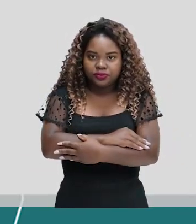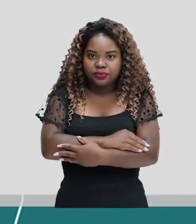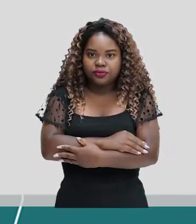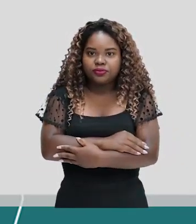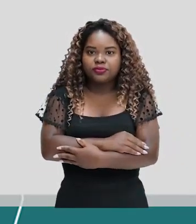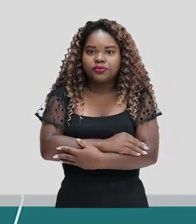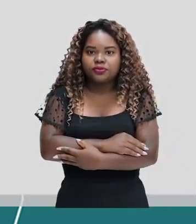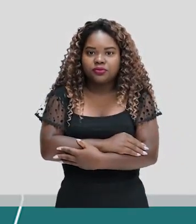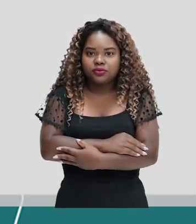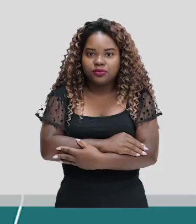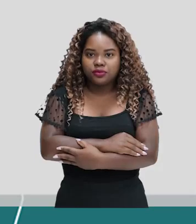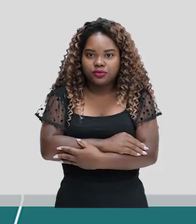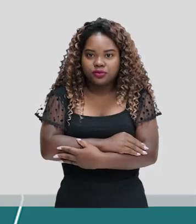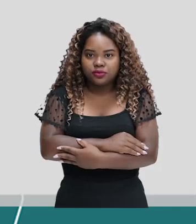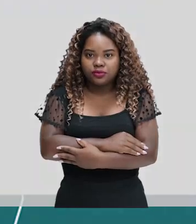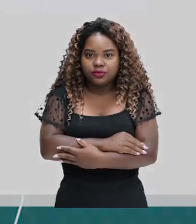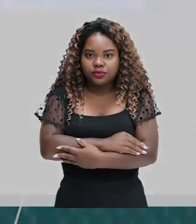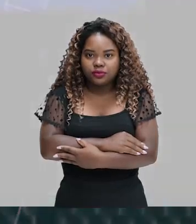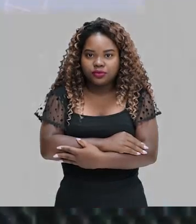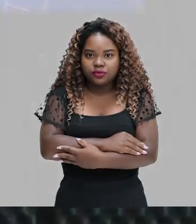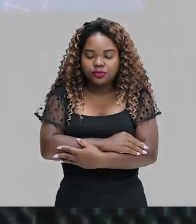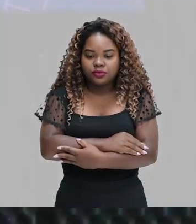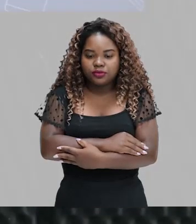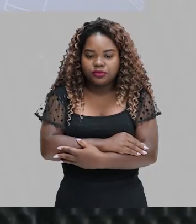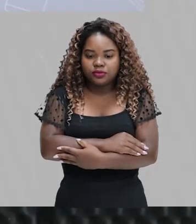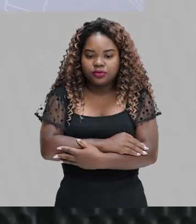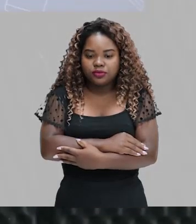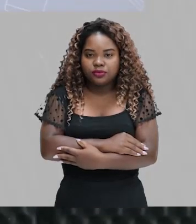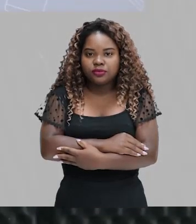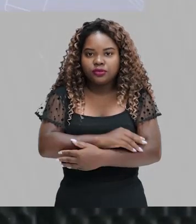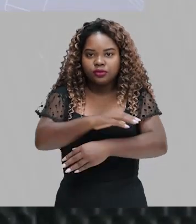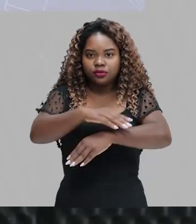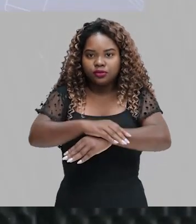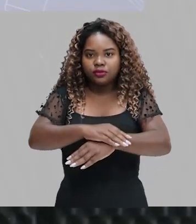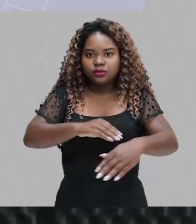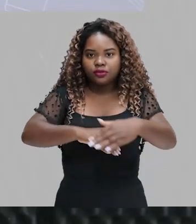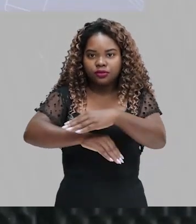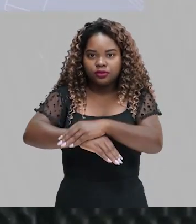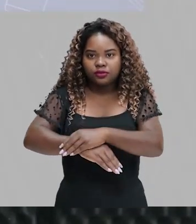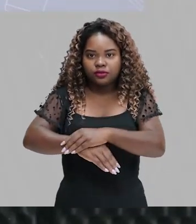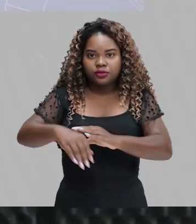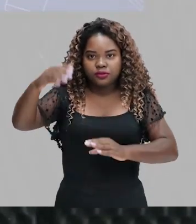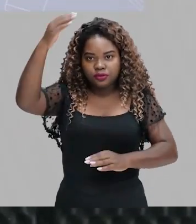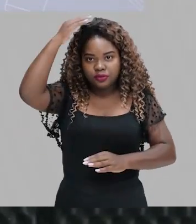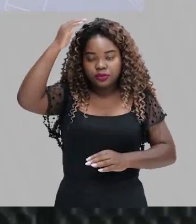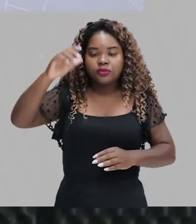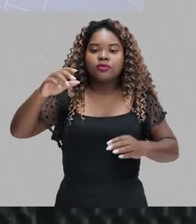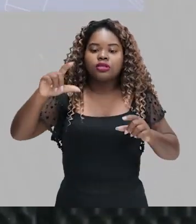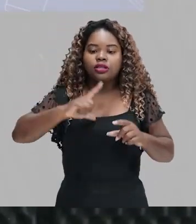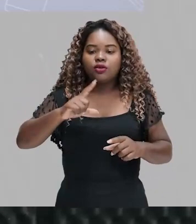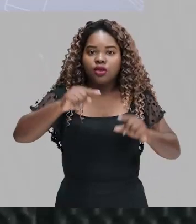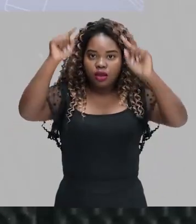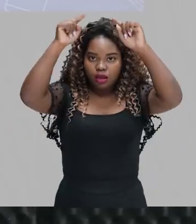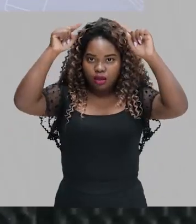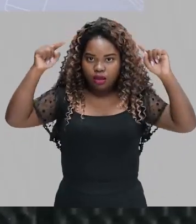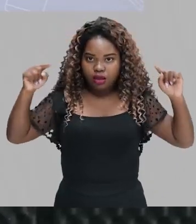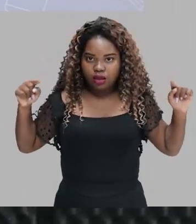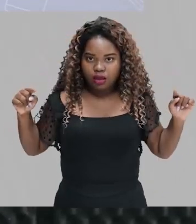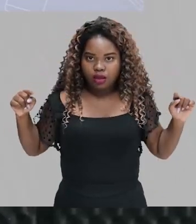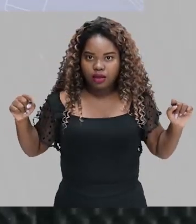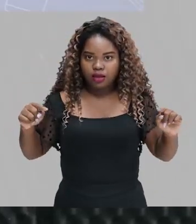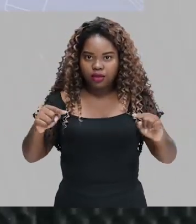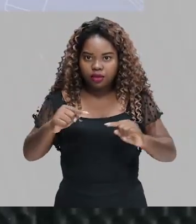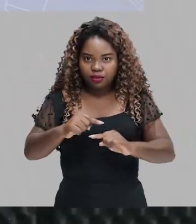isso, maravilhoso, no formato de triângulo, vértice, vértice, vértice. Vocês estão notando o formato do triângulo que eu estou formando?